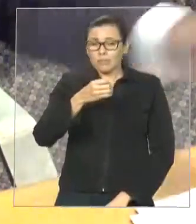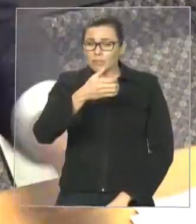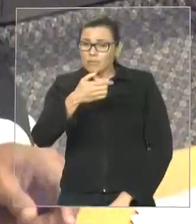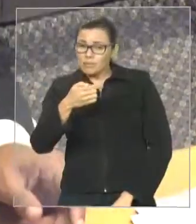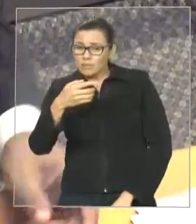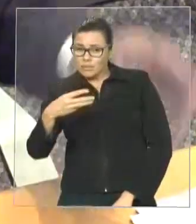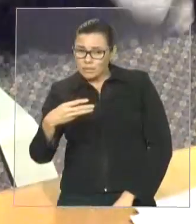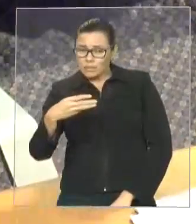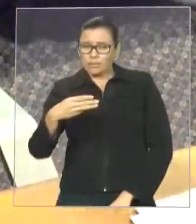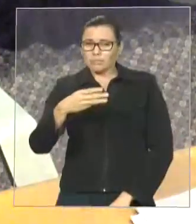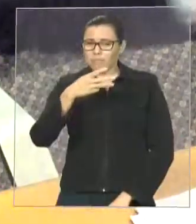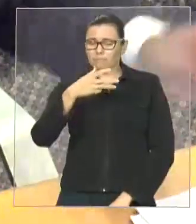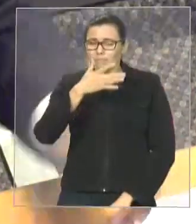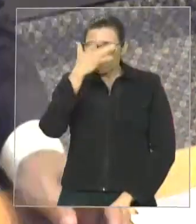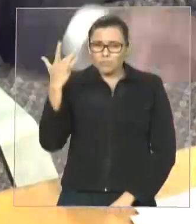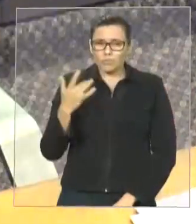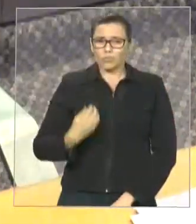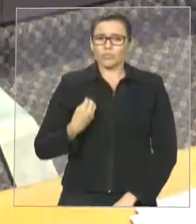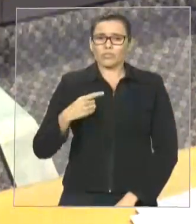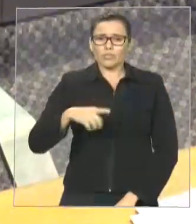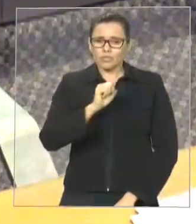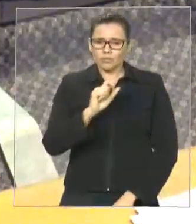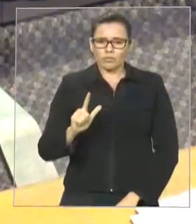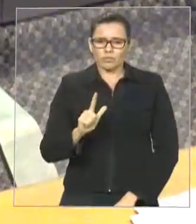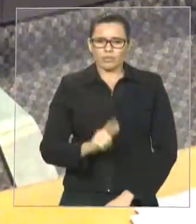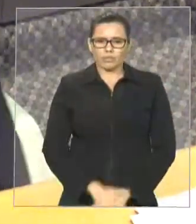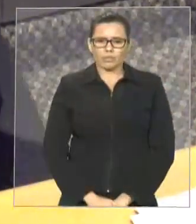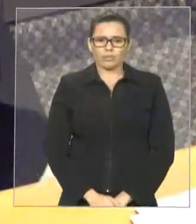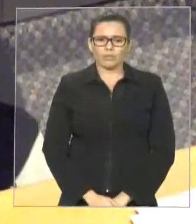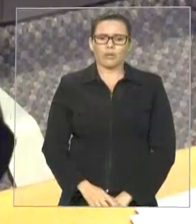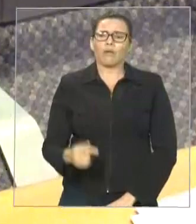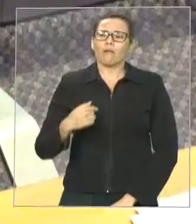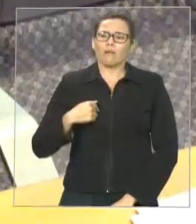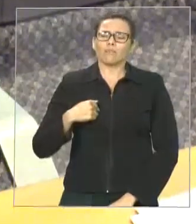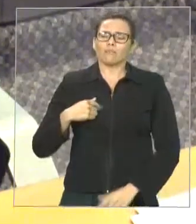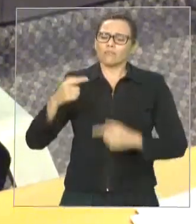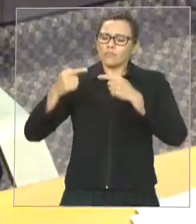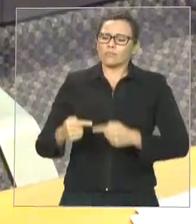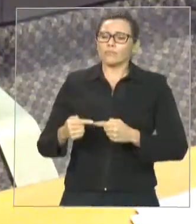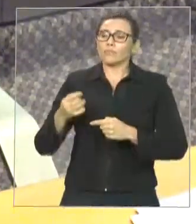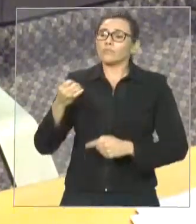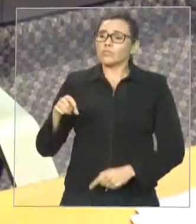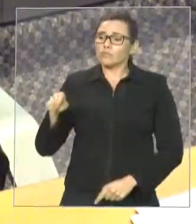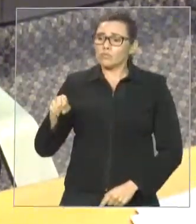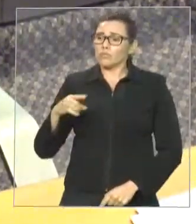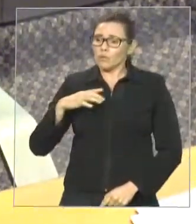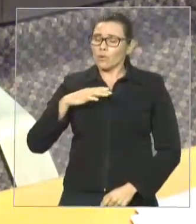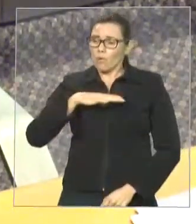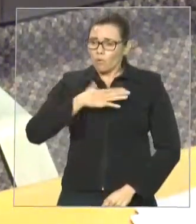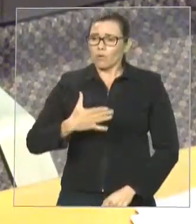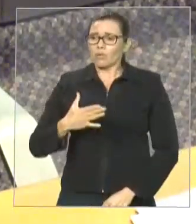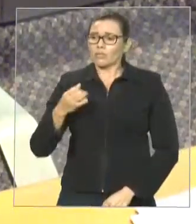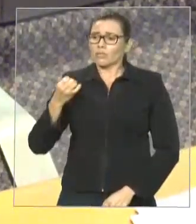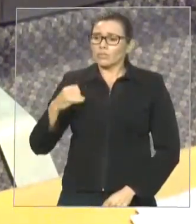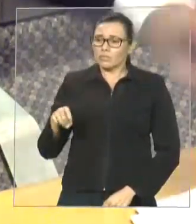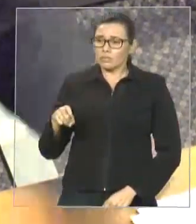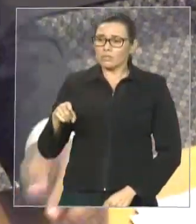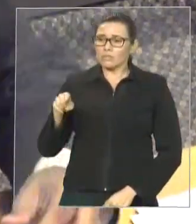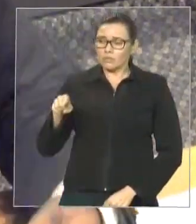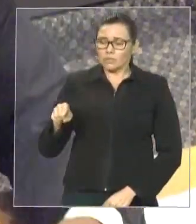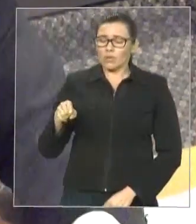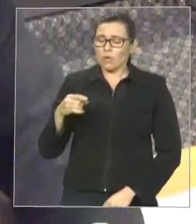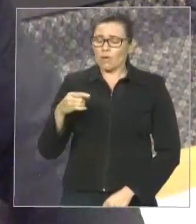um veste-calça. Se ele é macho, se ele é homem, atenda os professores. Se ele é homem, respeite a